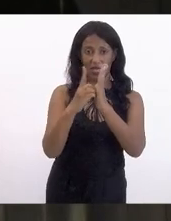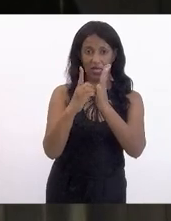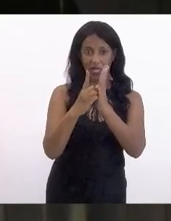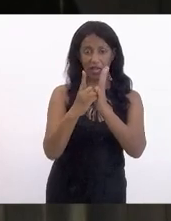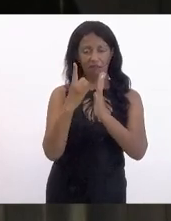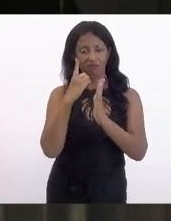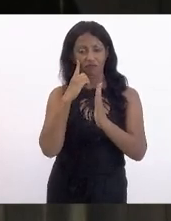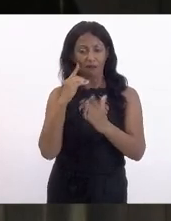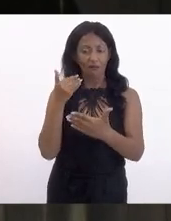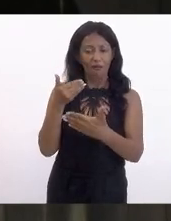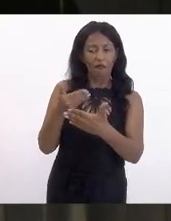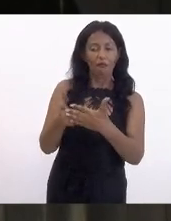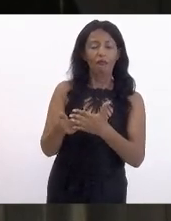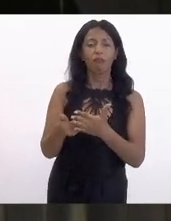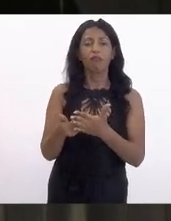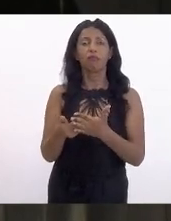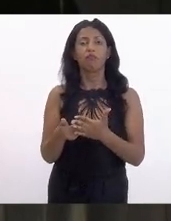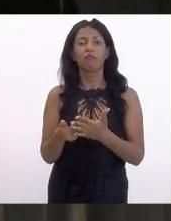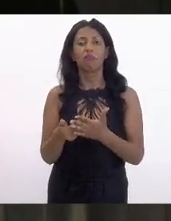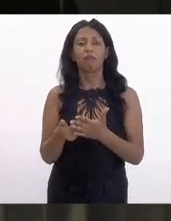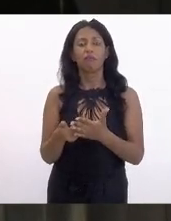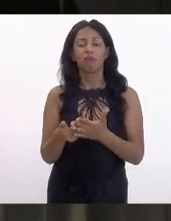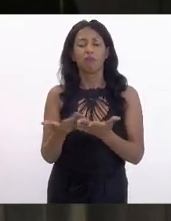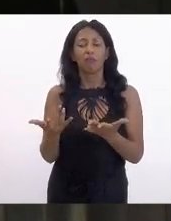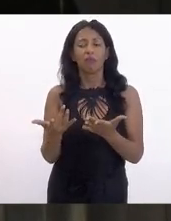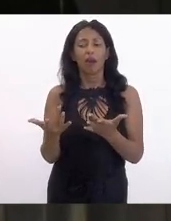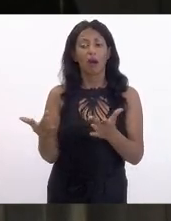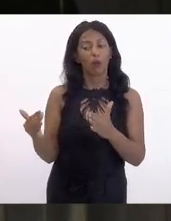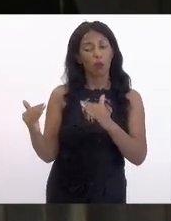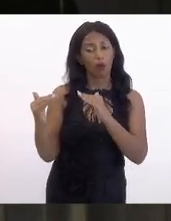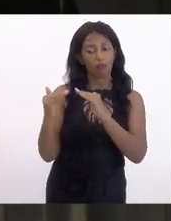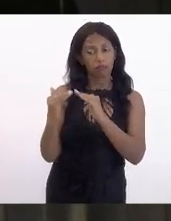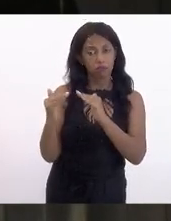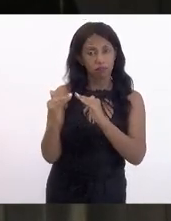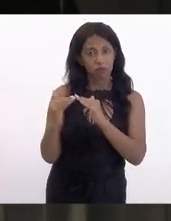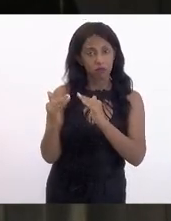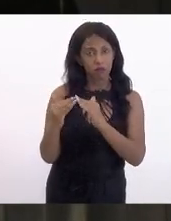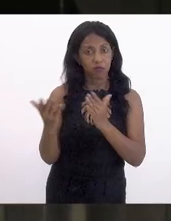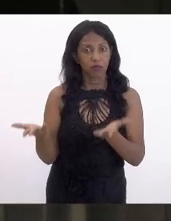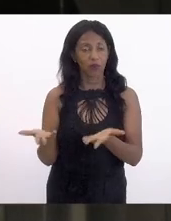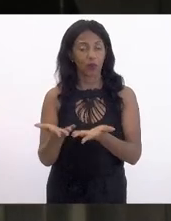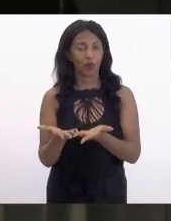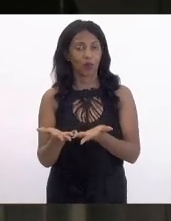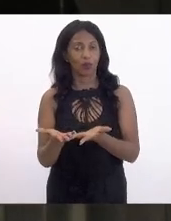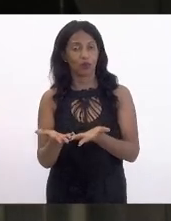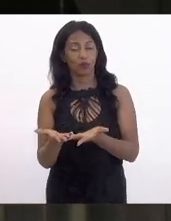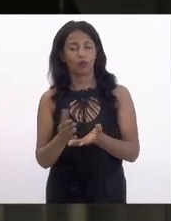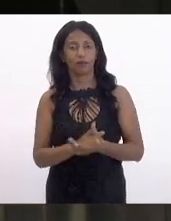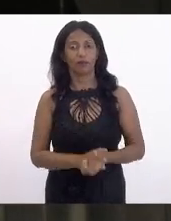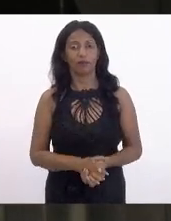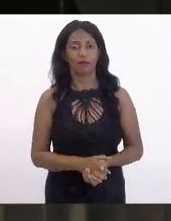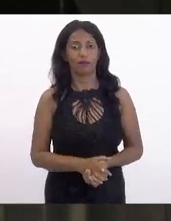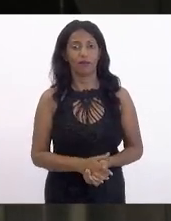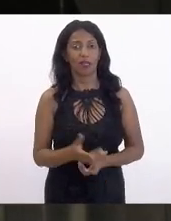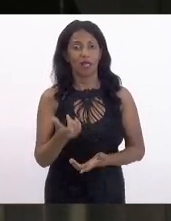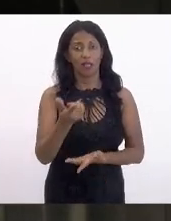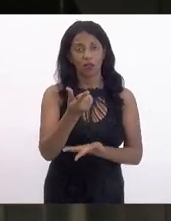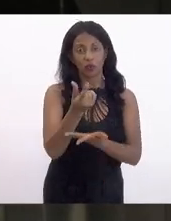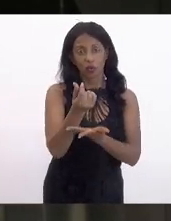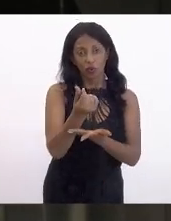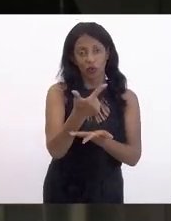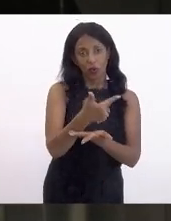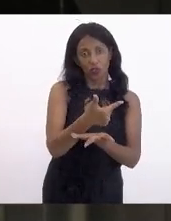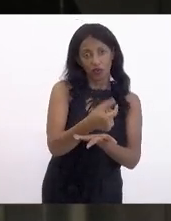tentar chegar a um denominador comum entre esses valores